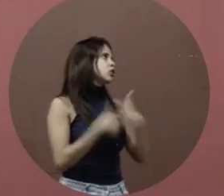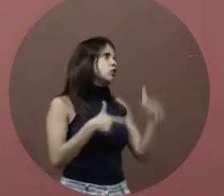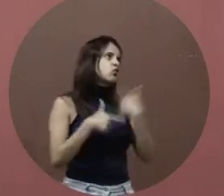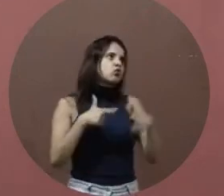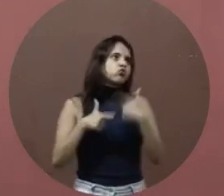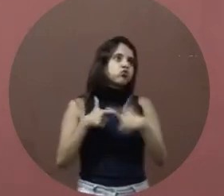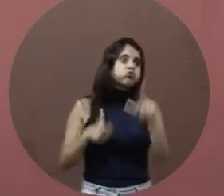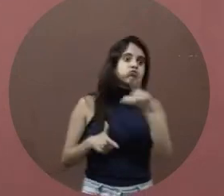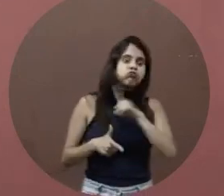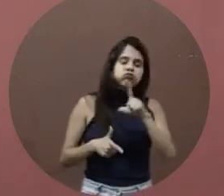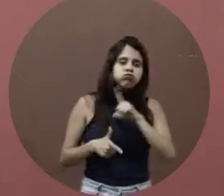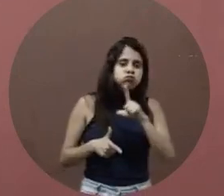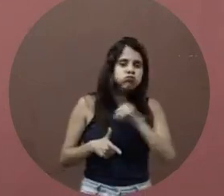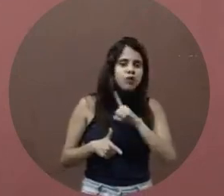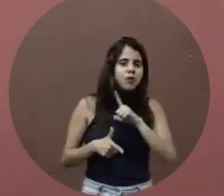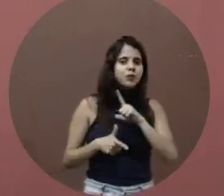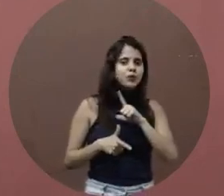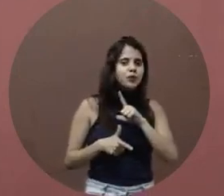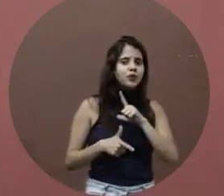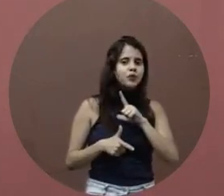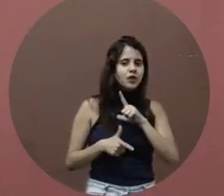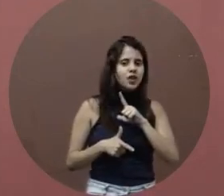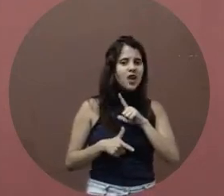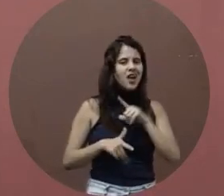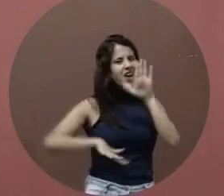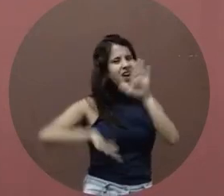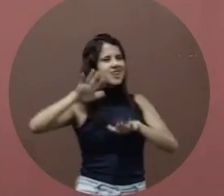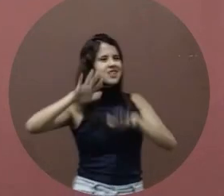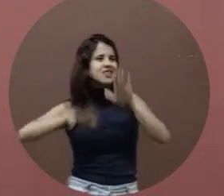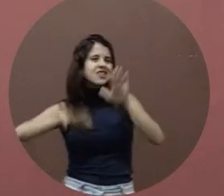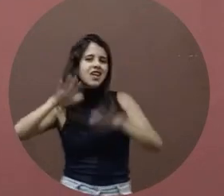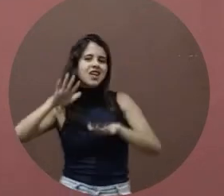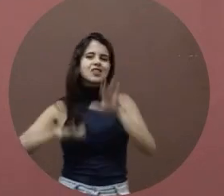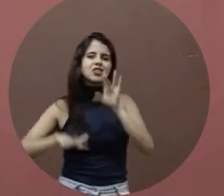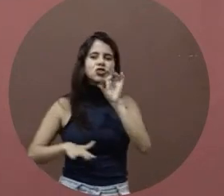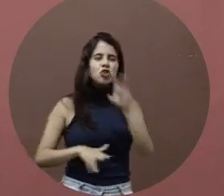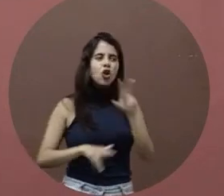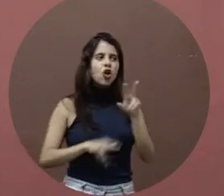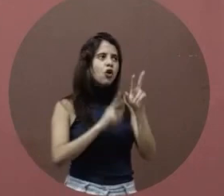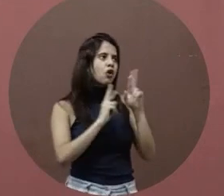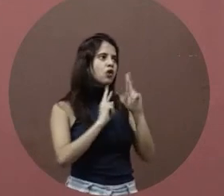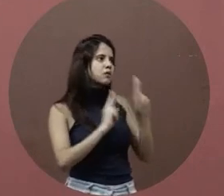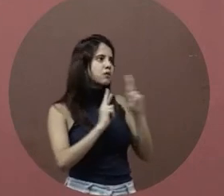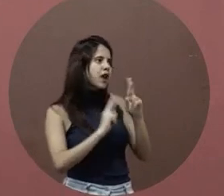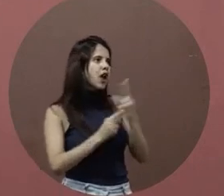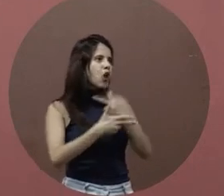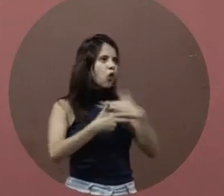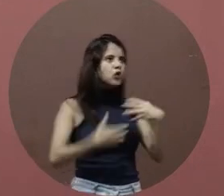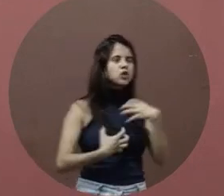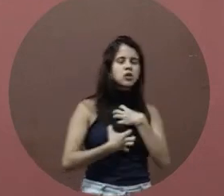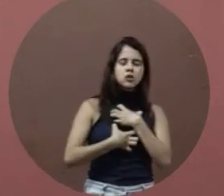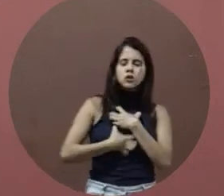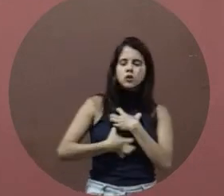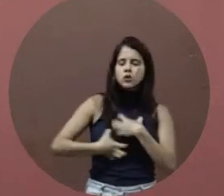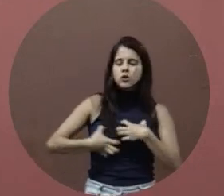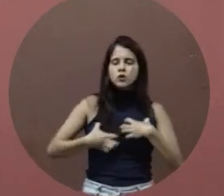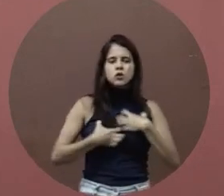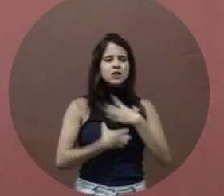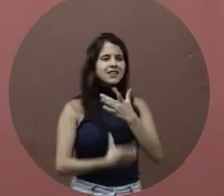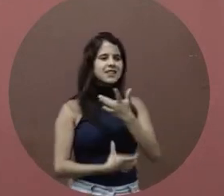você passou. E olha que eu estou dizendo que nem sempre é coisa... Às vezes você esperou em coisas que doeram na tua alma.